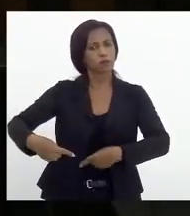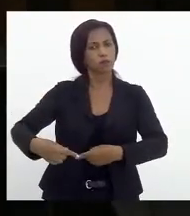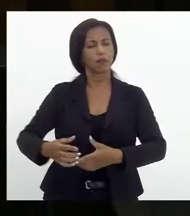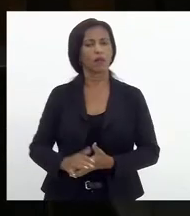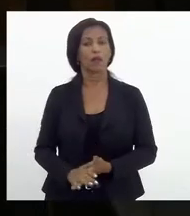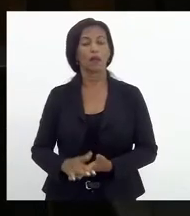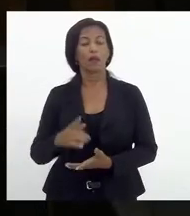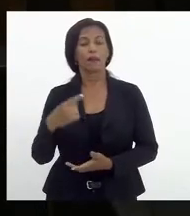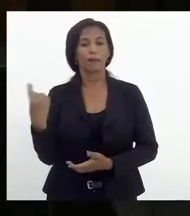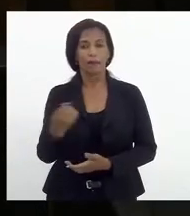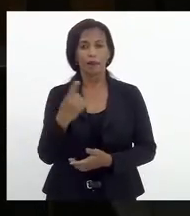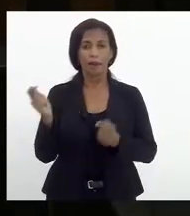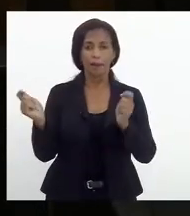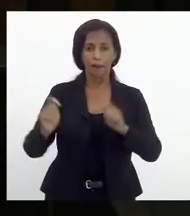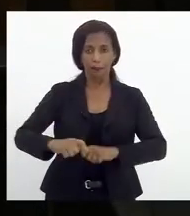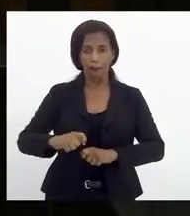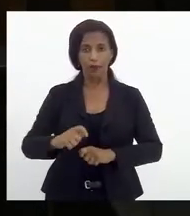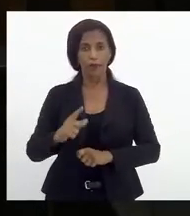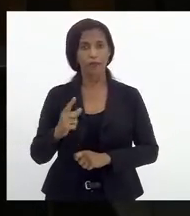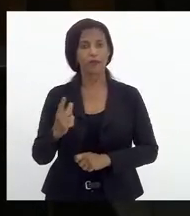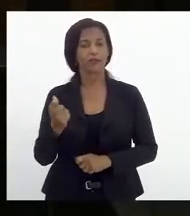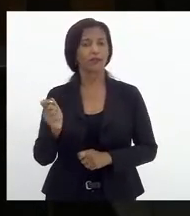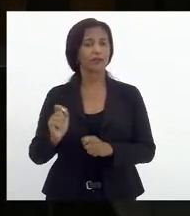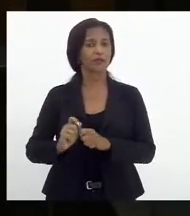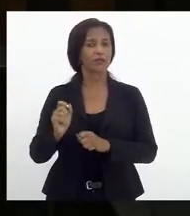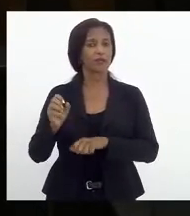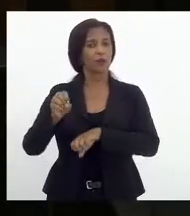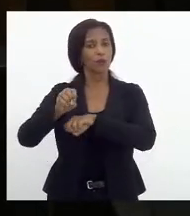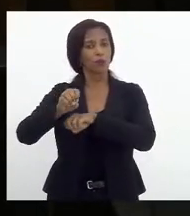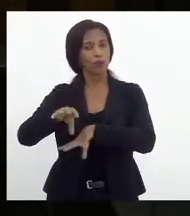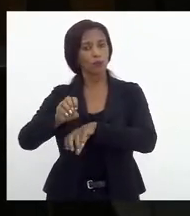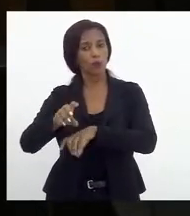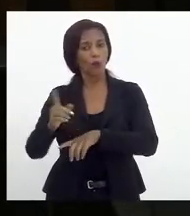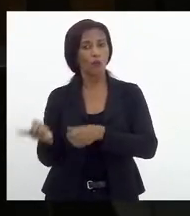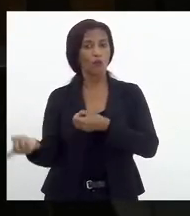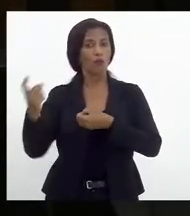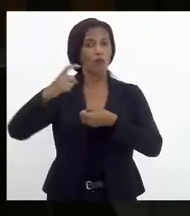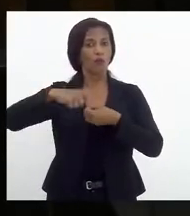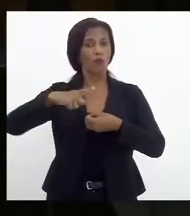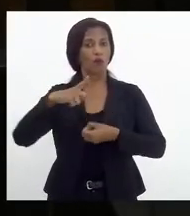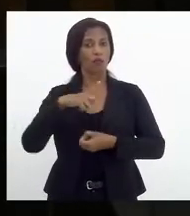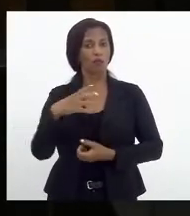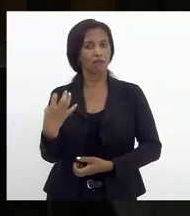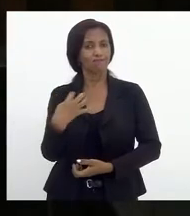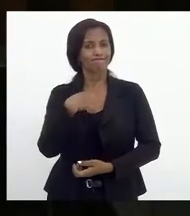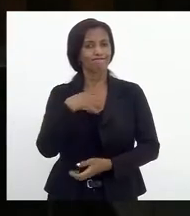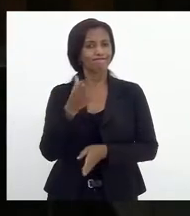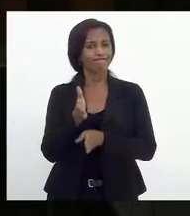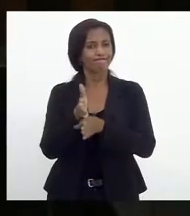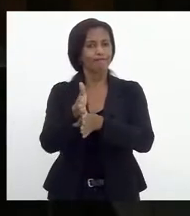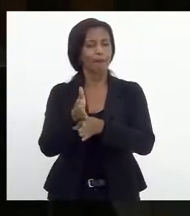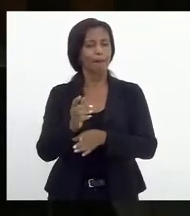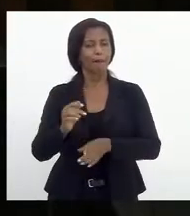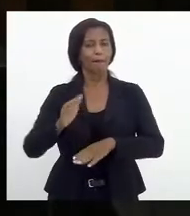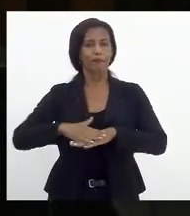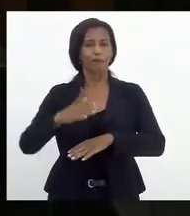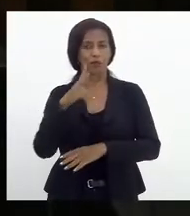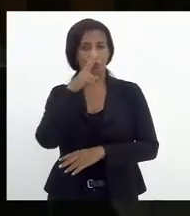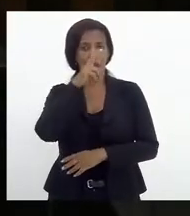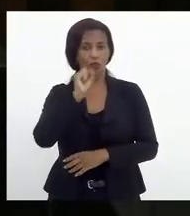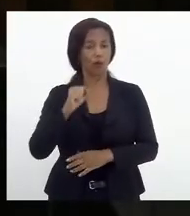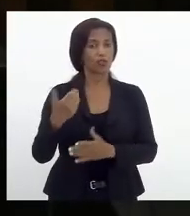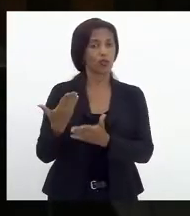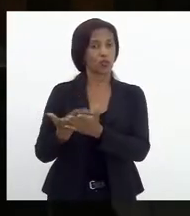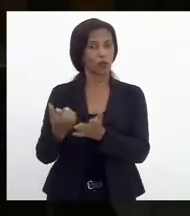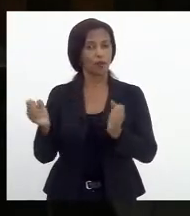para que a gente possa fazer com que a nossa educação volte a ter um sentido cada vez mais forte e a escola